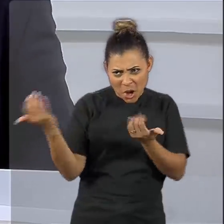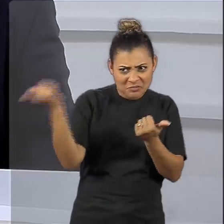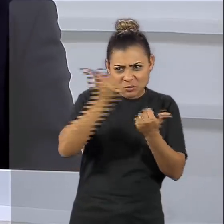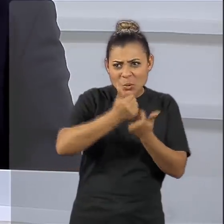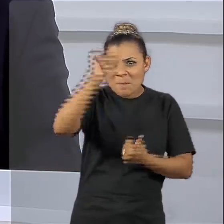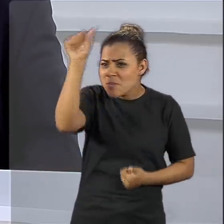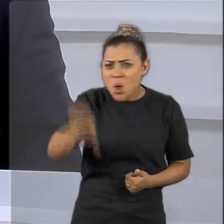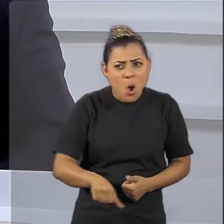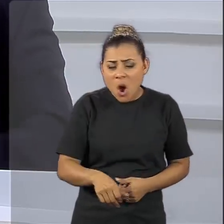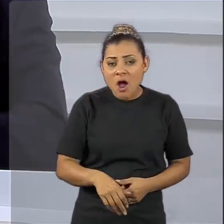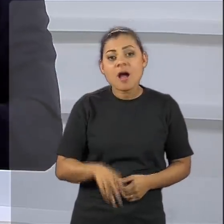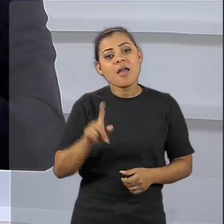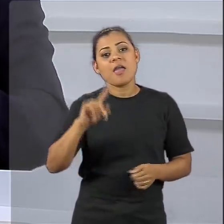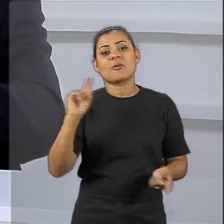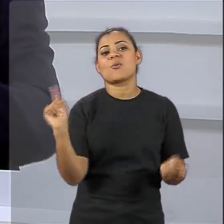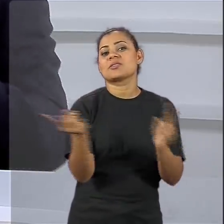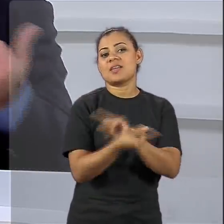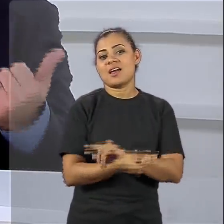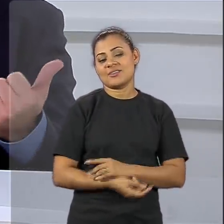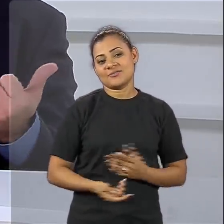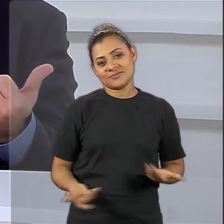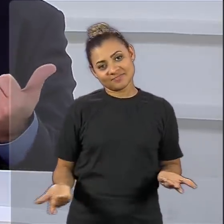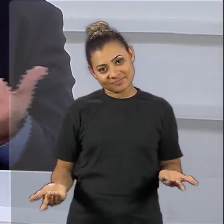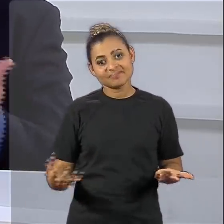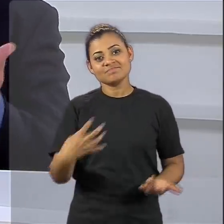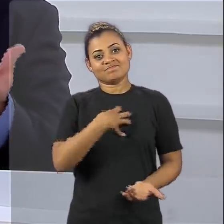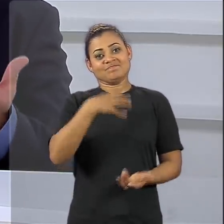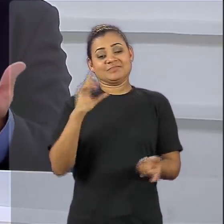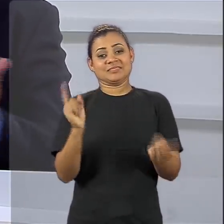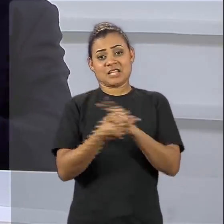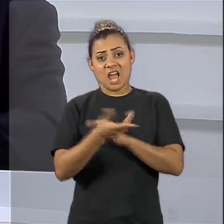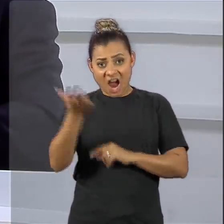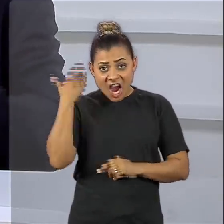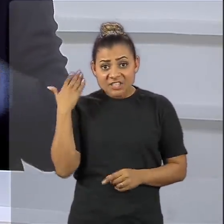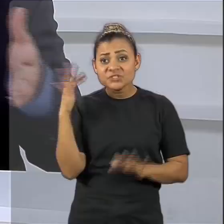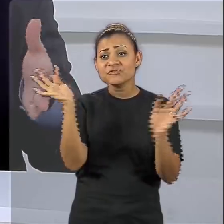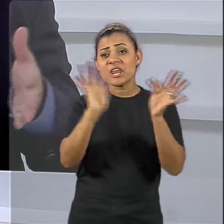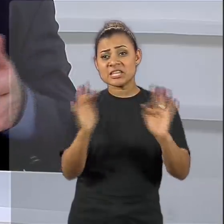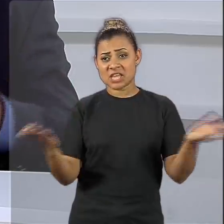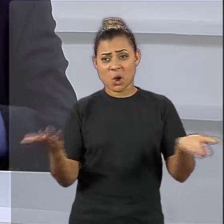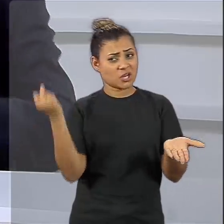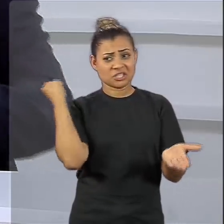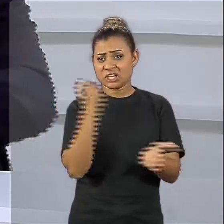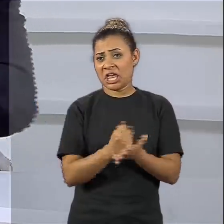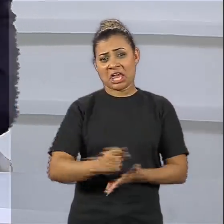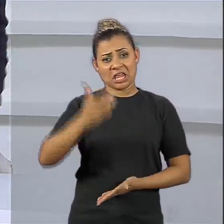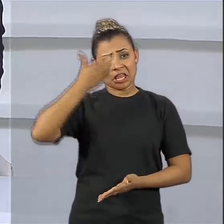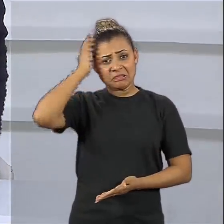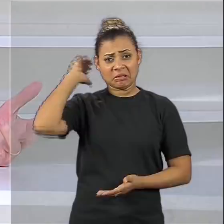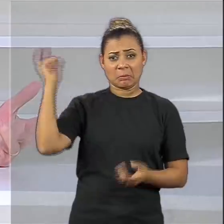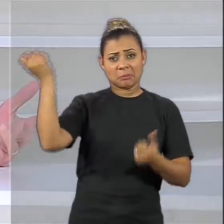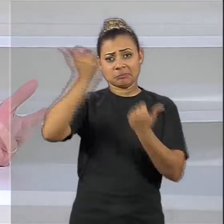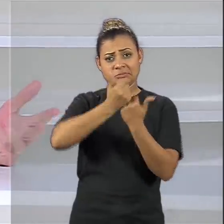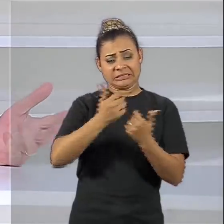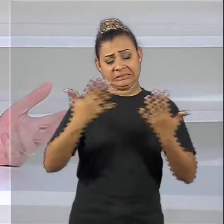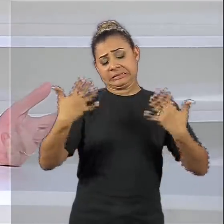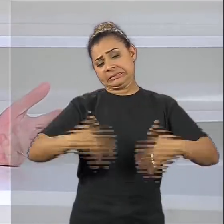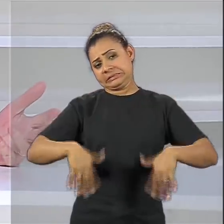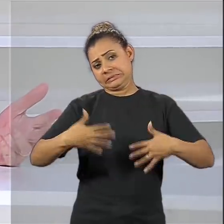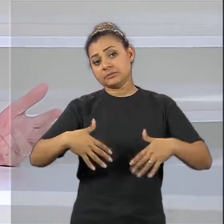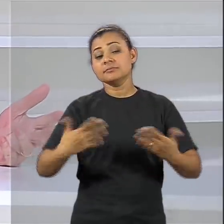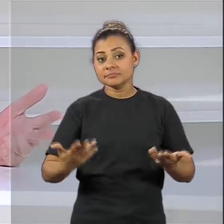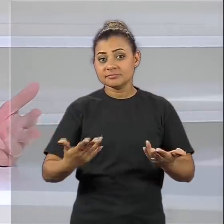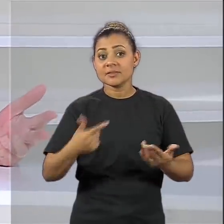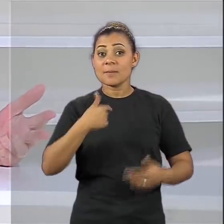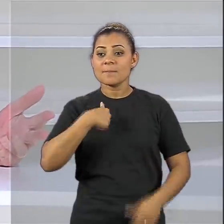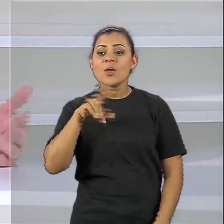você tem o efeito contrário, né? Que é falar, bem, então melhor eu era feliz e não sabia. Né? Exatamente. E volta para lá. Virou uma coisa... Meu